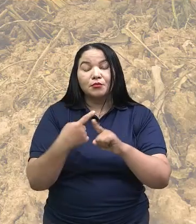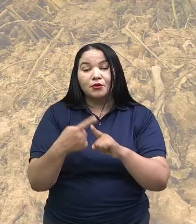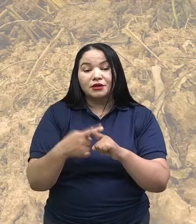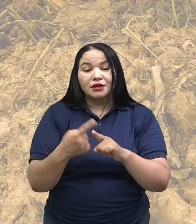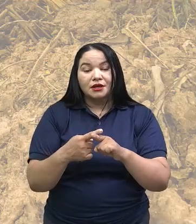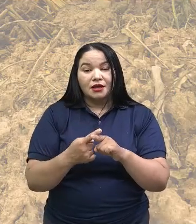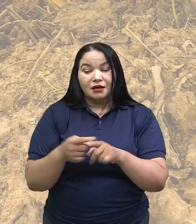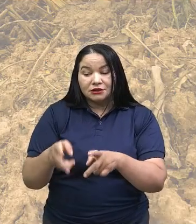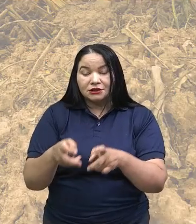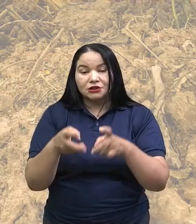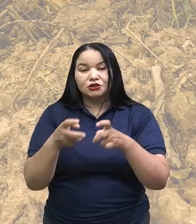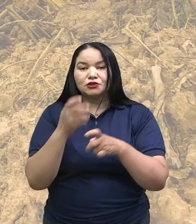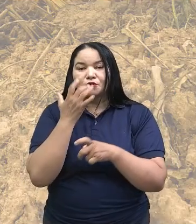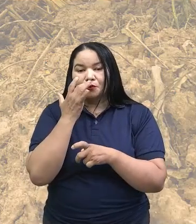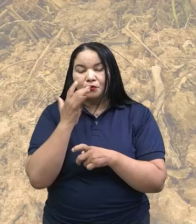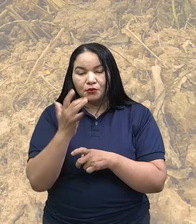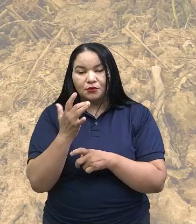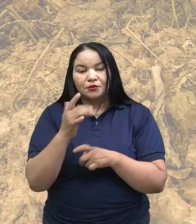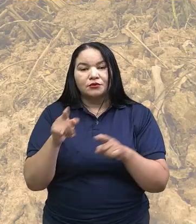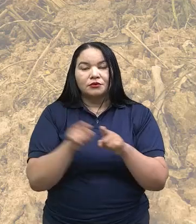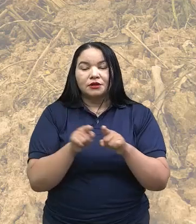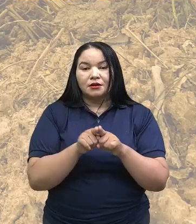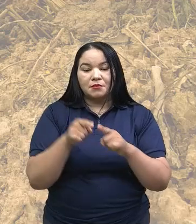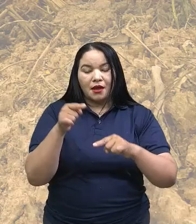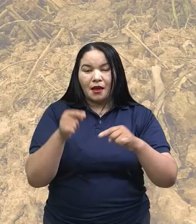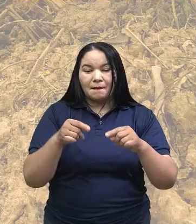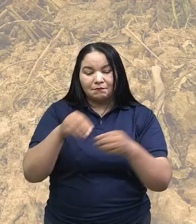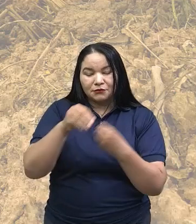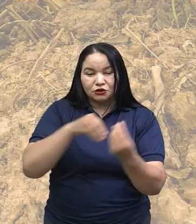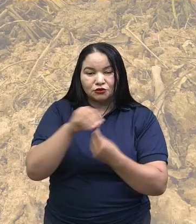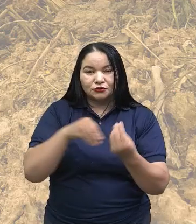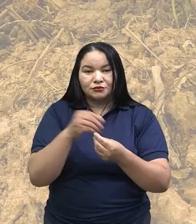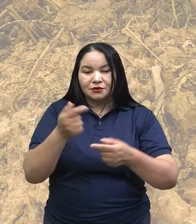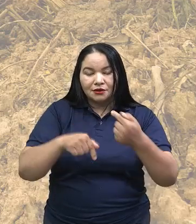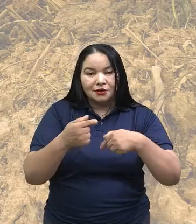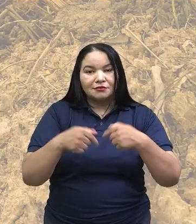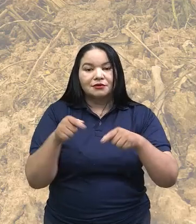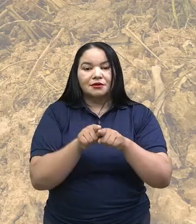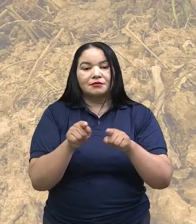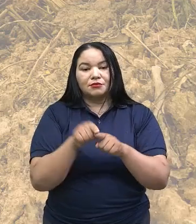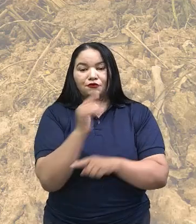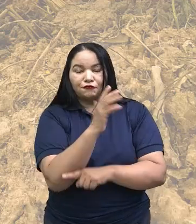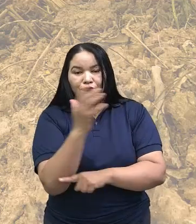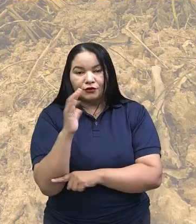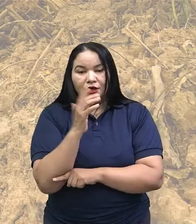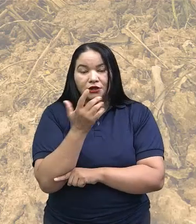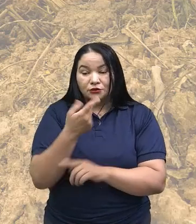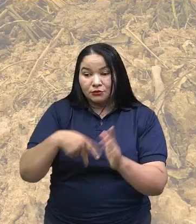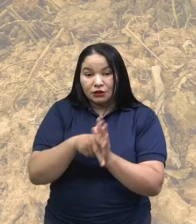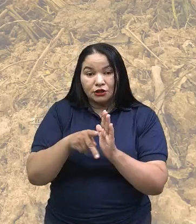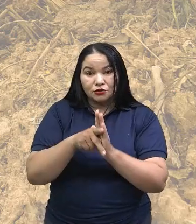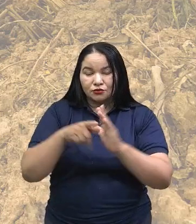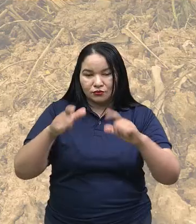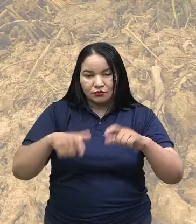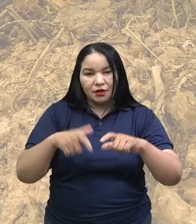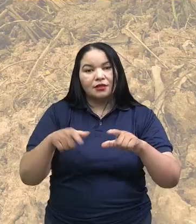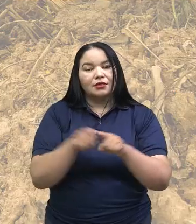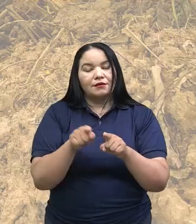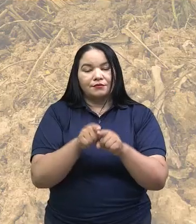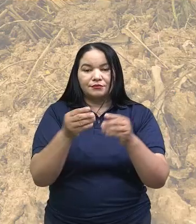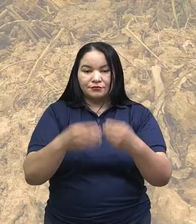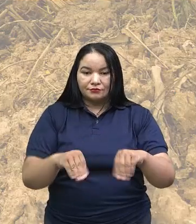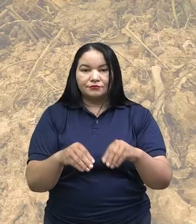outros elementos químicos, né, dessa mineração, vai prejudicar ali a floresta que está naquela região. Então, ocorre desmatamento